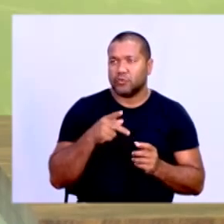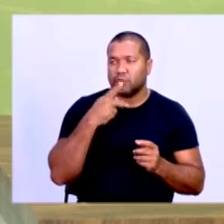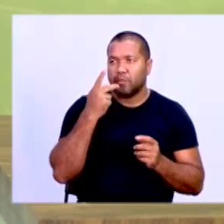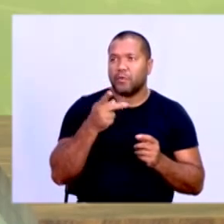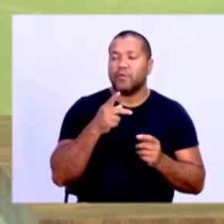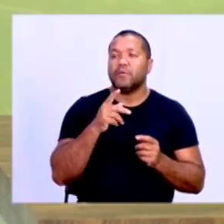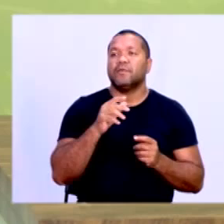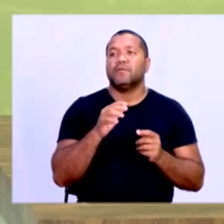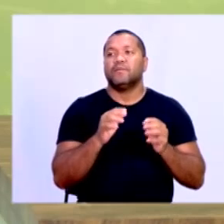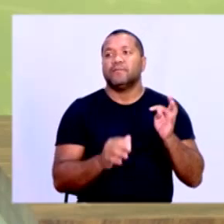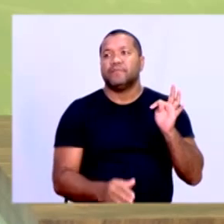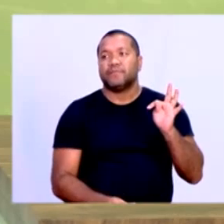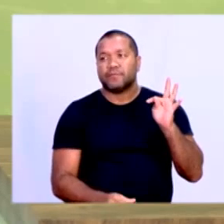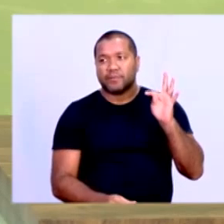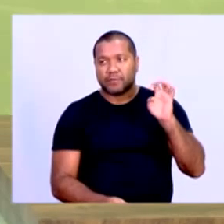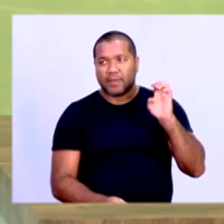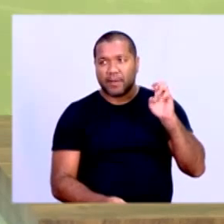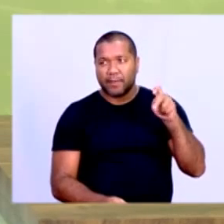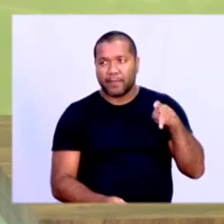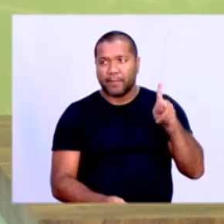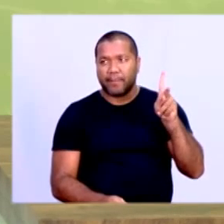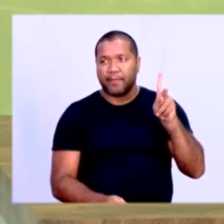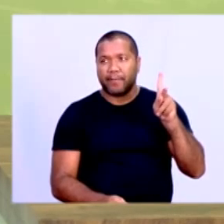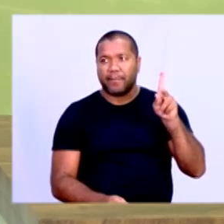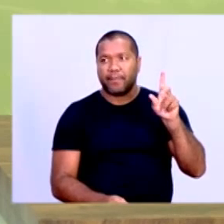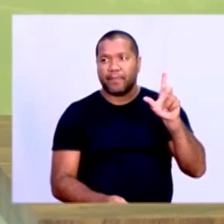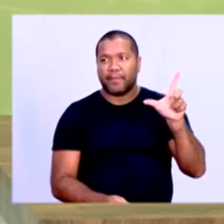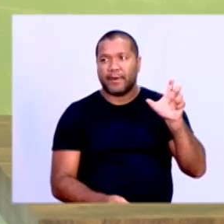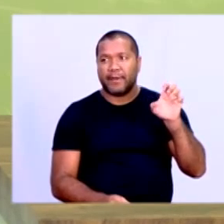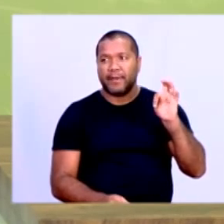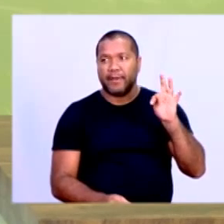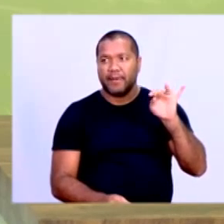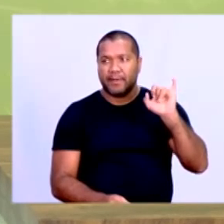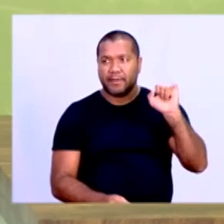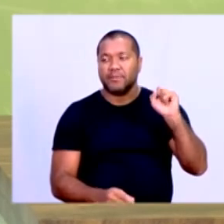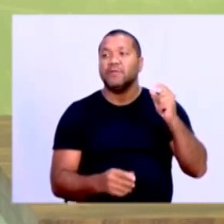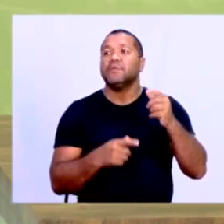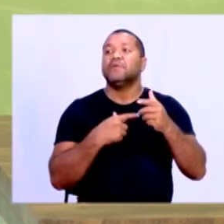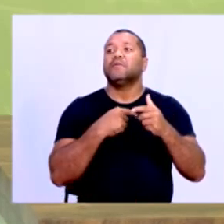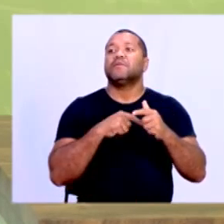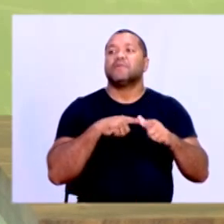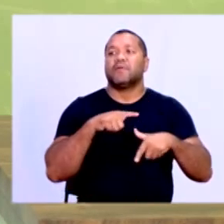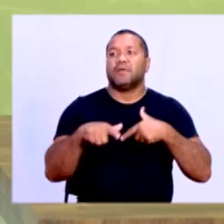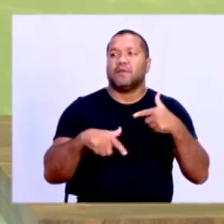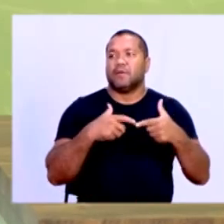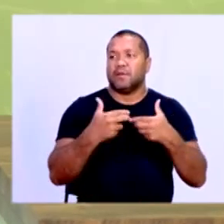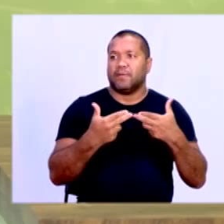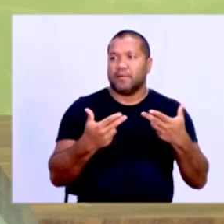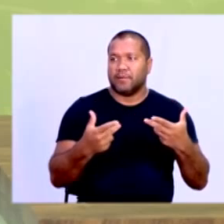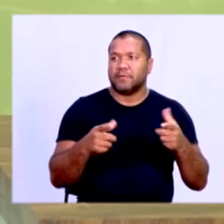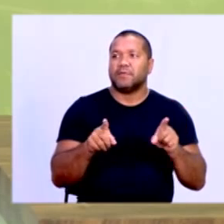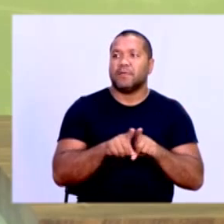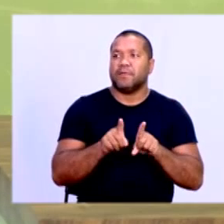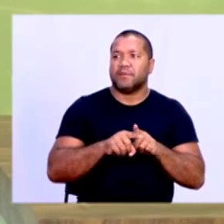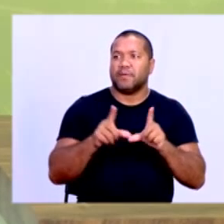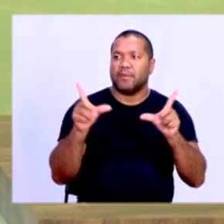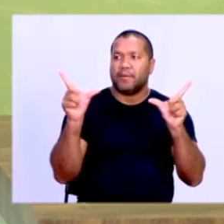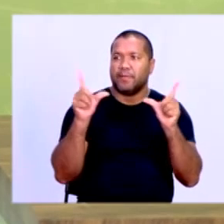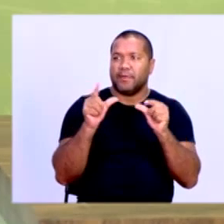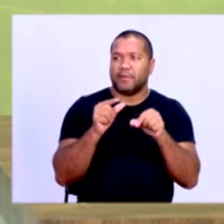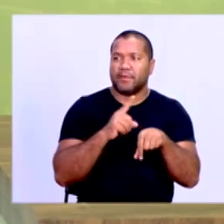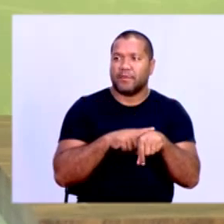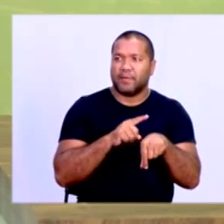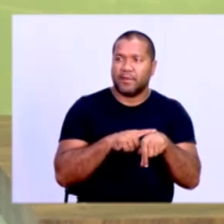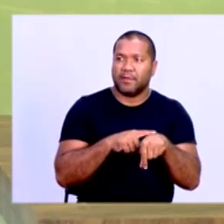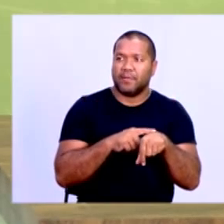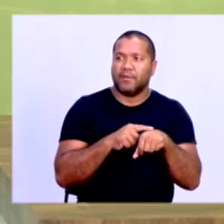template que o professor acabou de citar, que o template, além de outras funções, ele serve para minimizar o tempo de